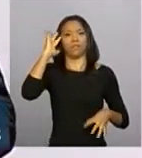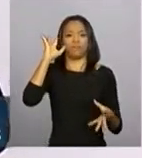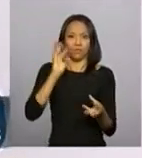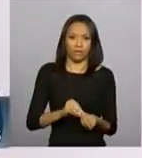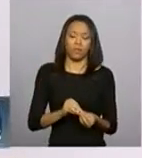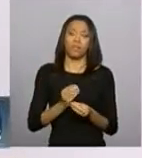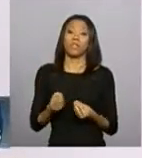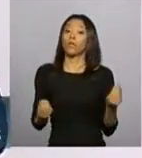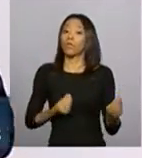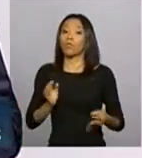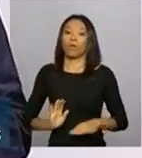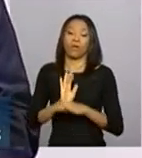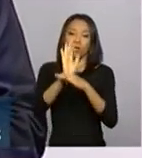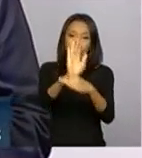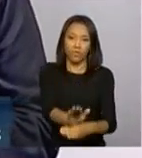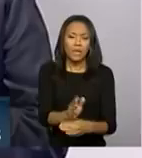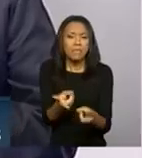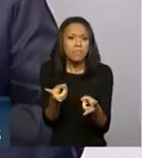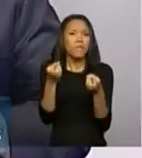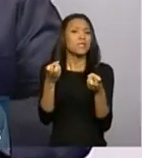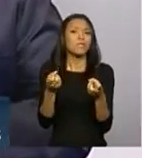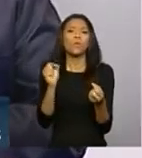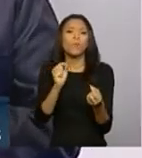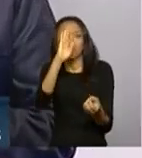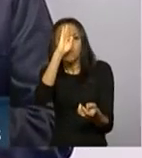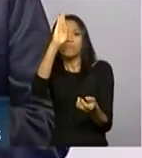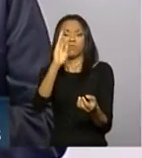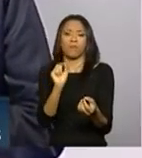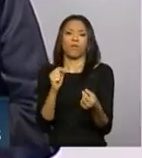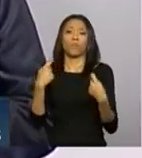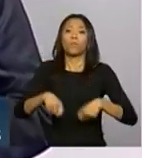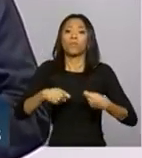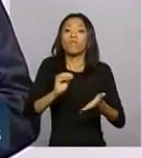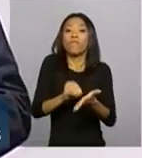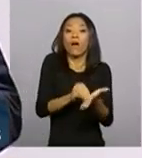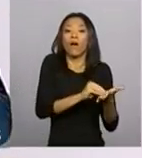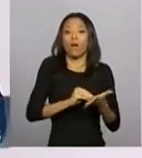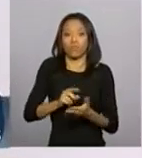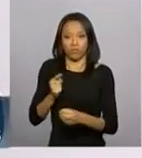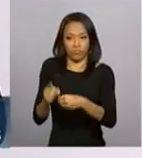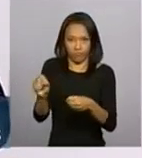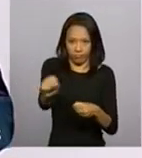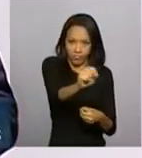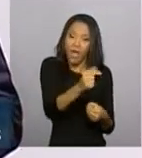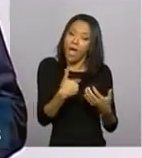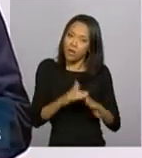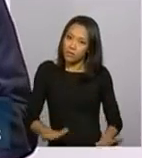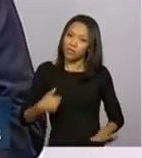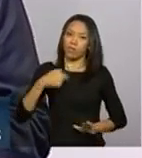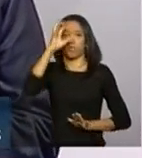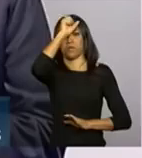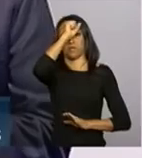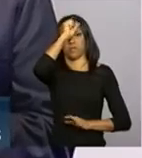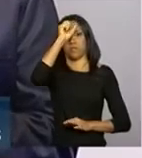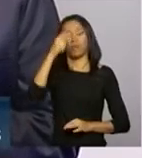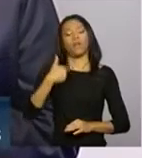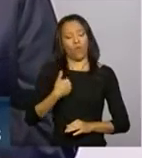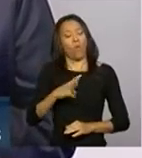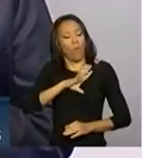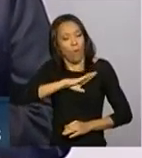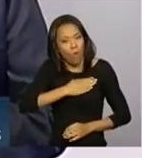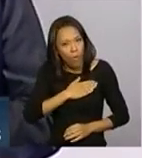identificar suas prioridades e governar melhor. É assim que eu aprendi, que eu gosto e estou decidido